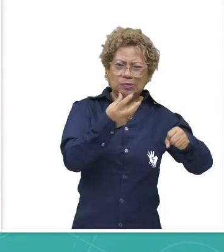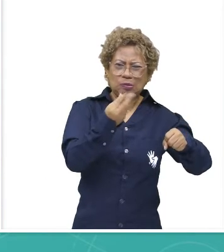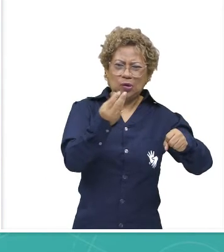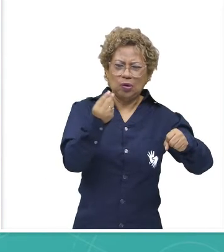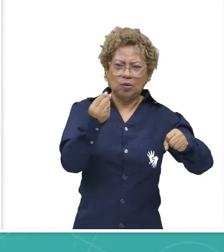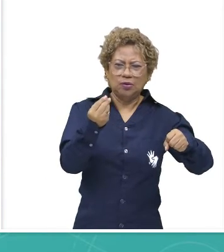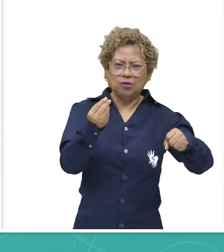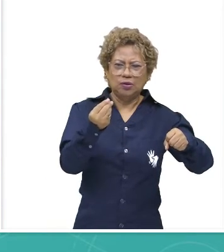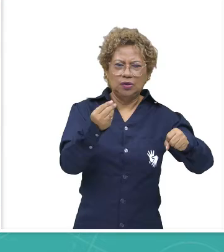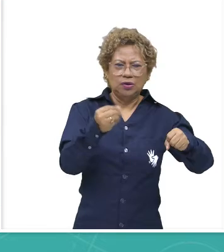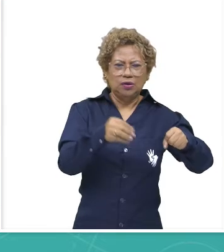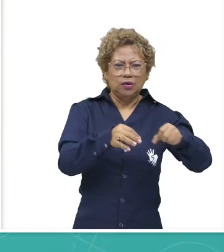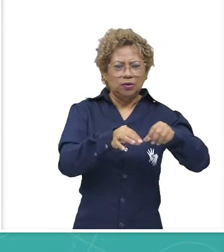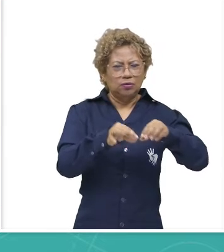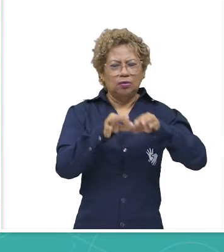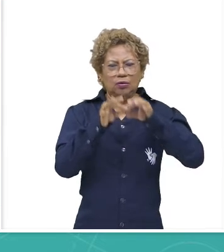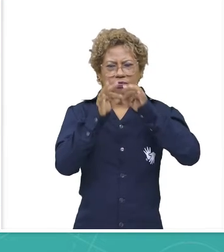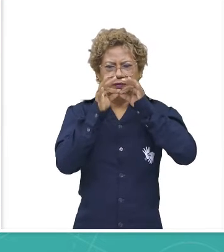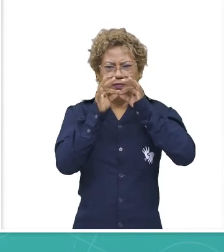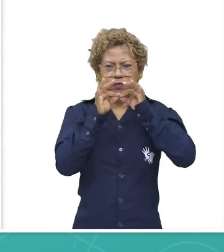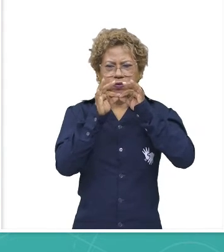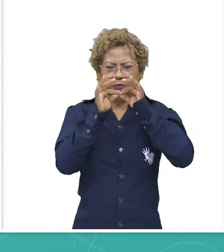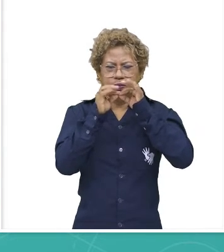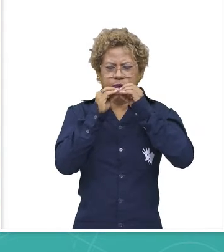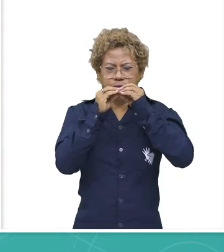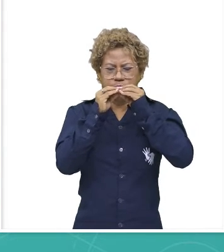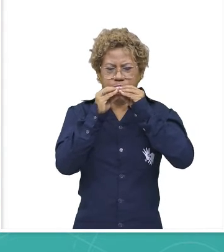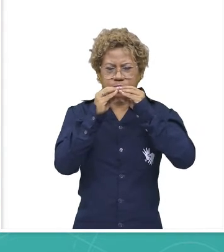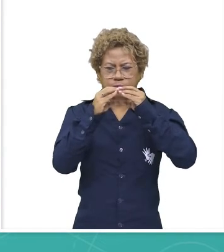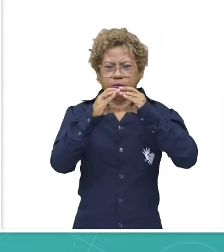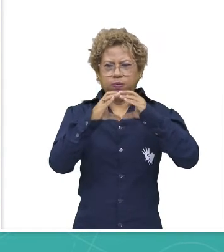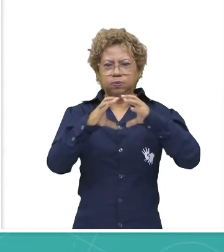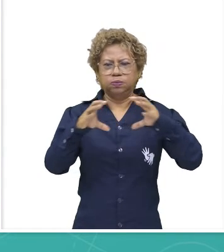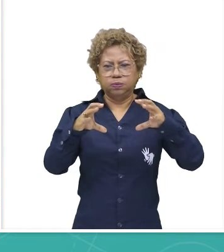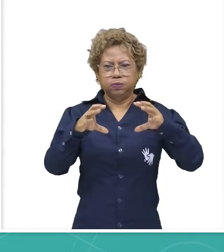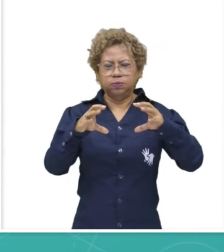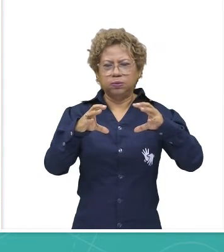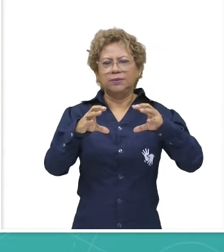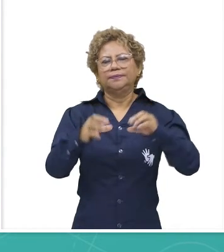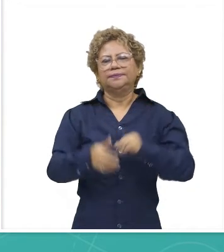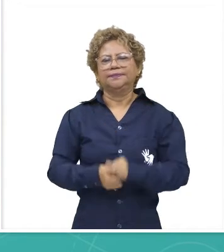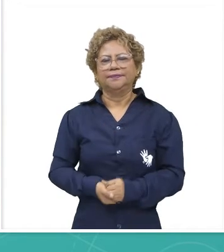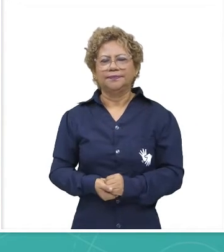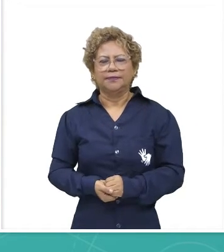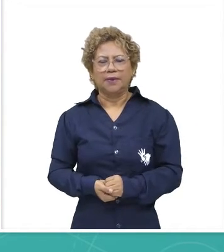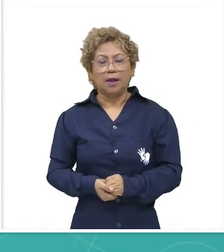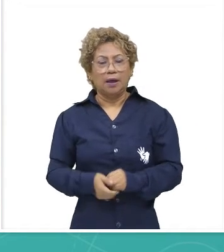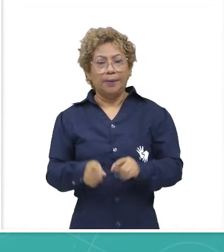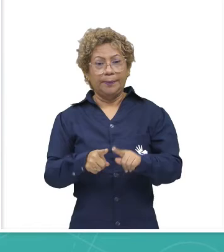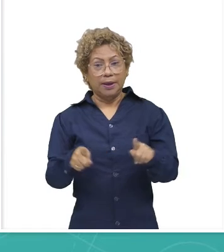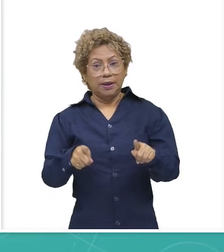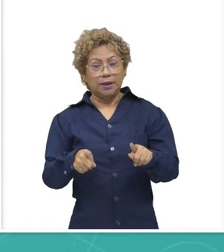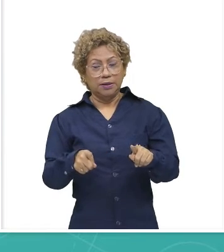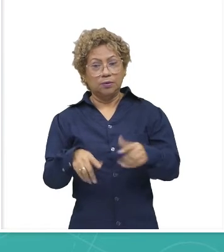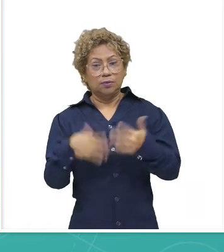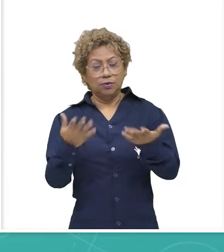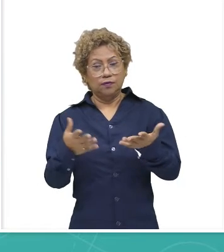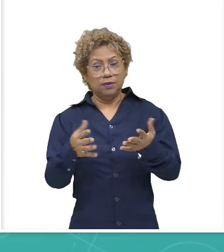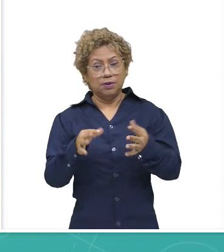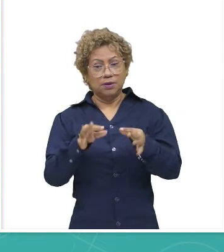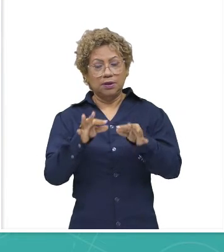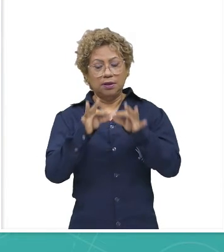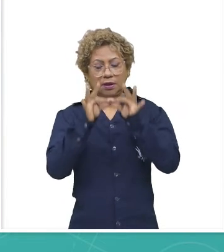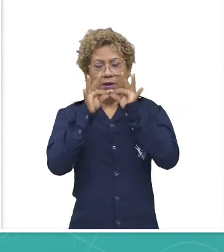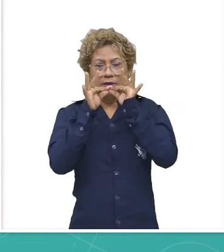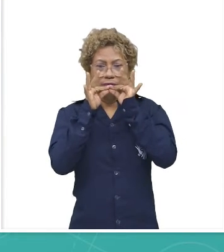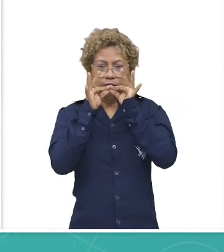num espaço desse tamanho, no saco, tudo sequinho, né? Dá para acumular. Mas se você enche esse balão, é